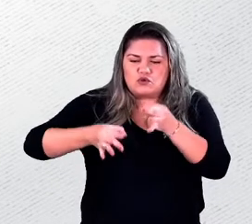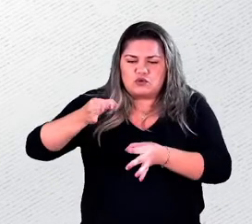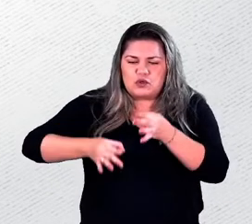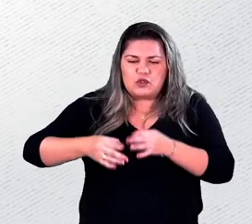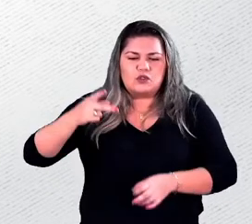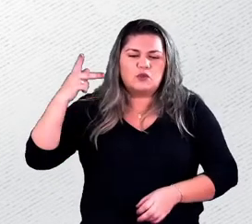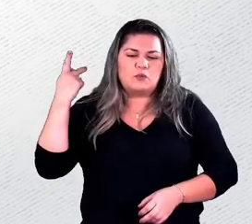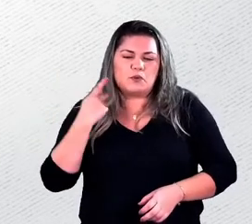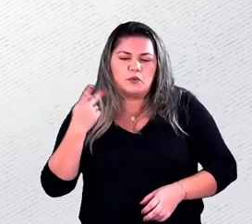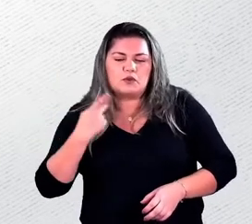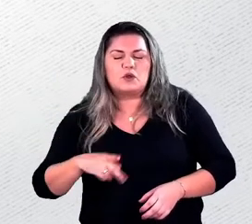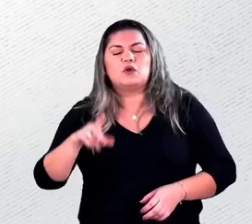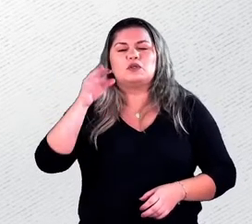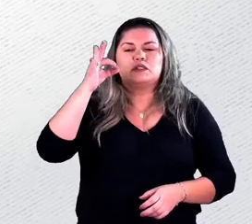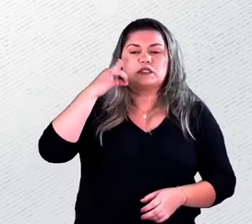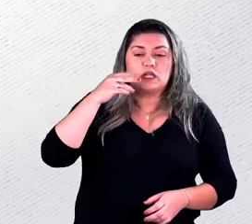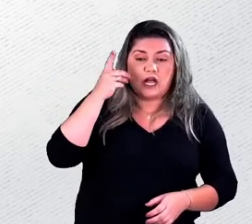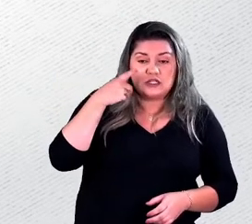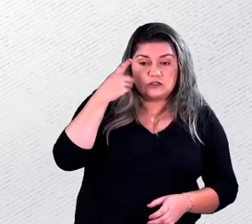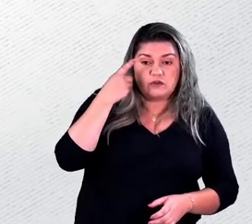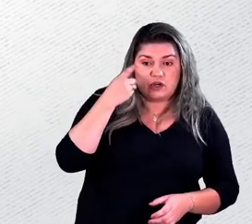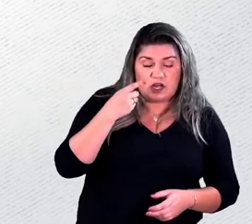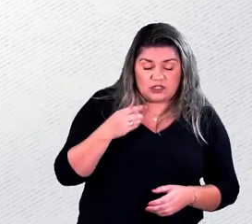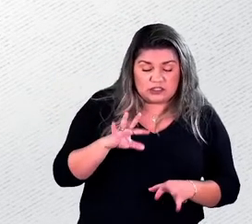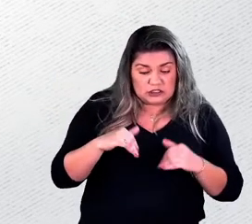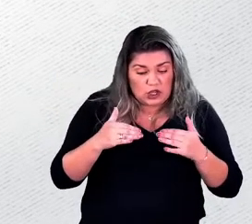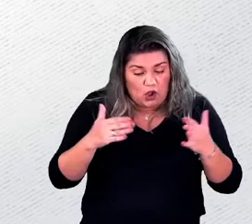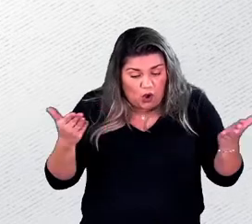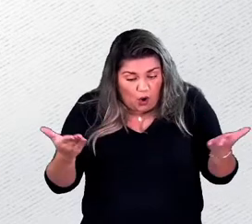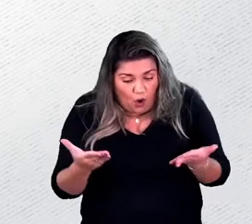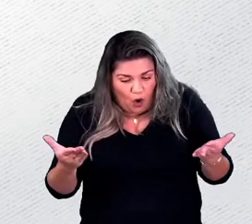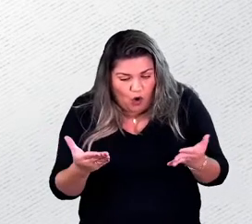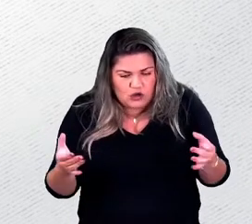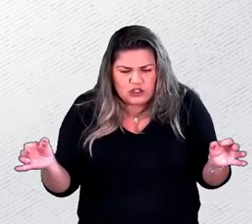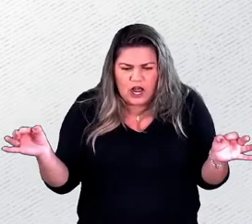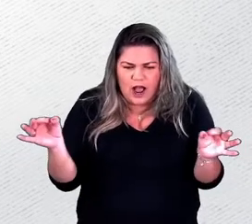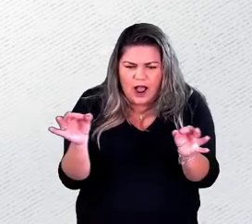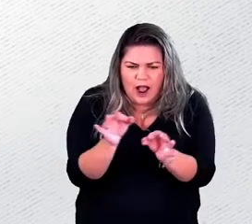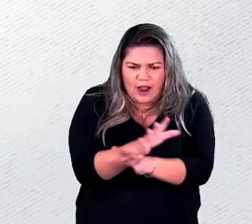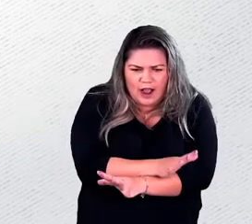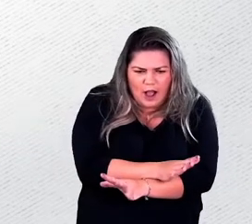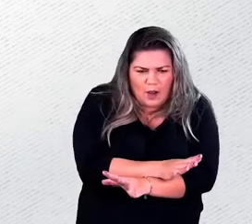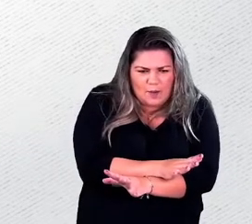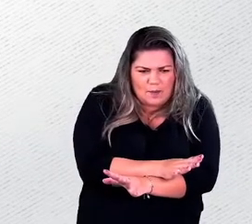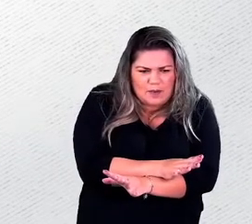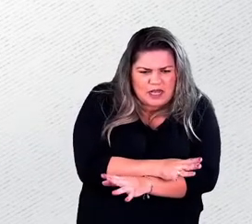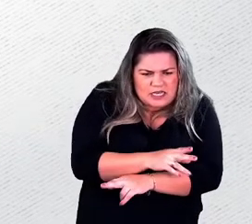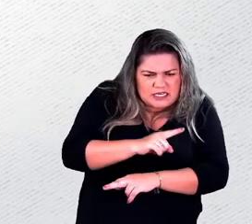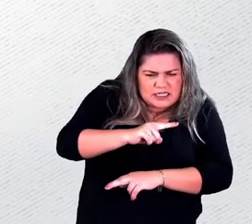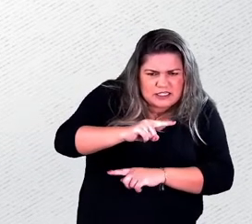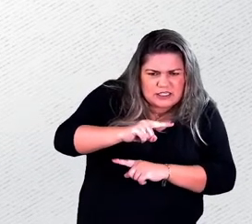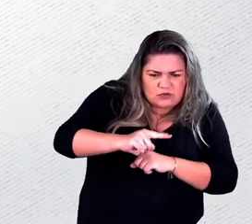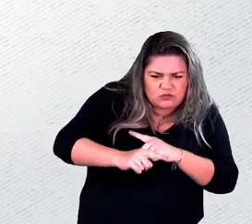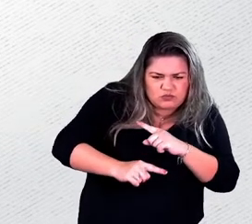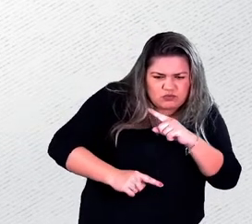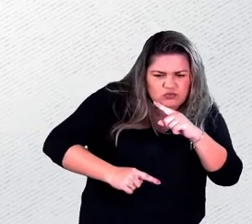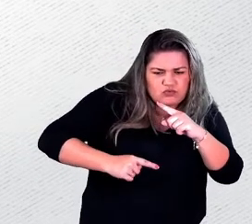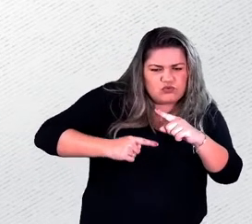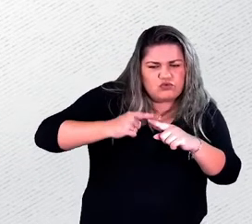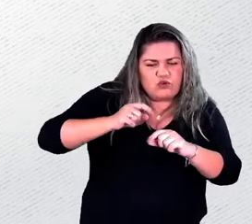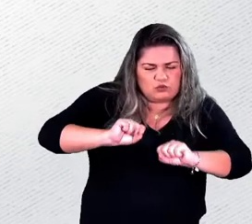advogados Então acho que hoje a gente fecha esse ciclo simbólico de os